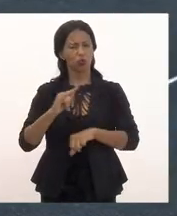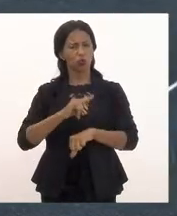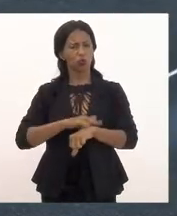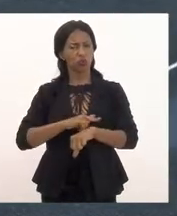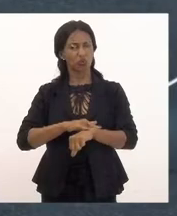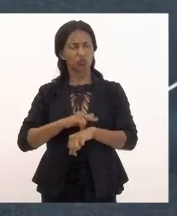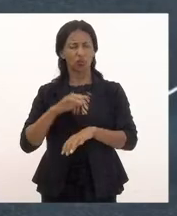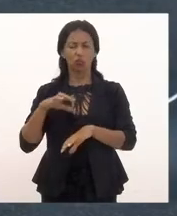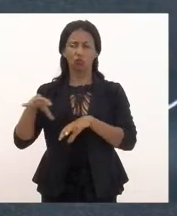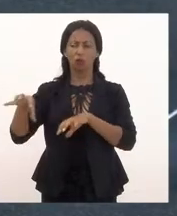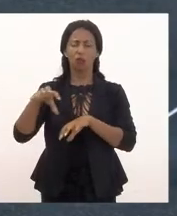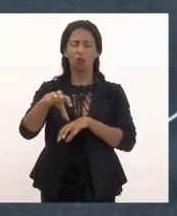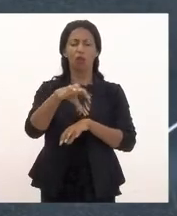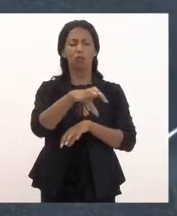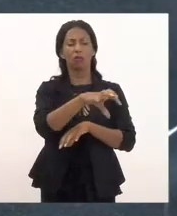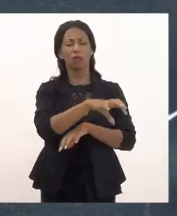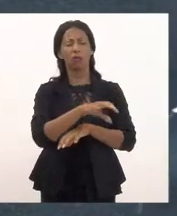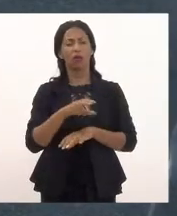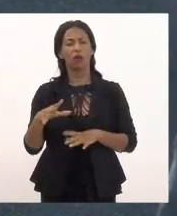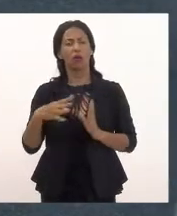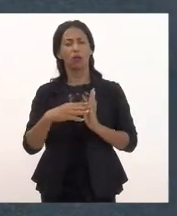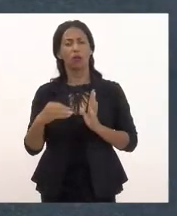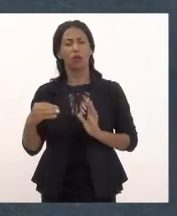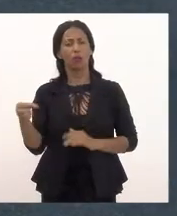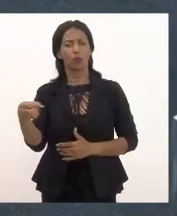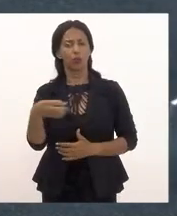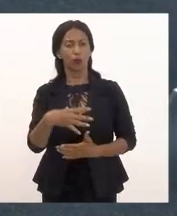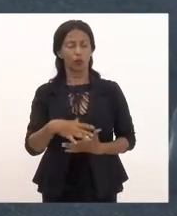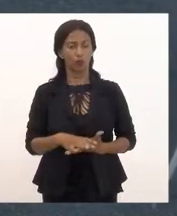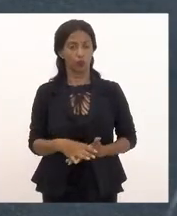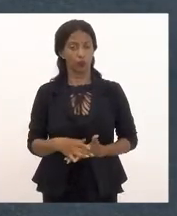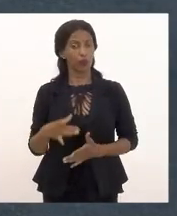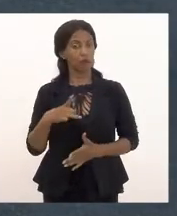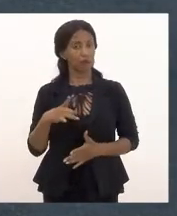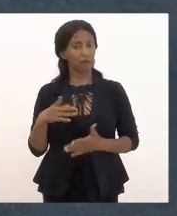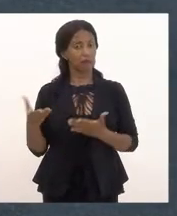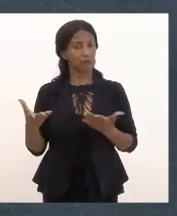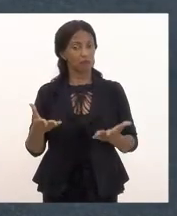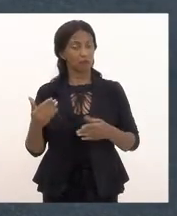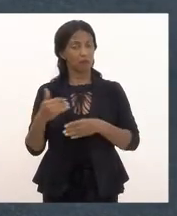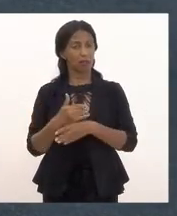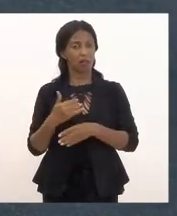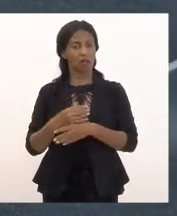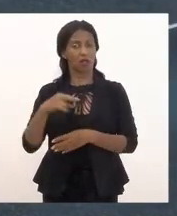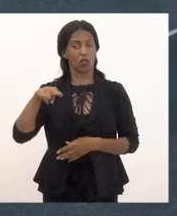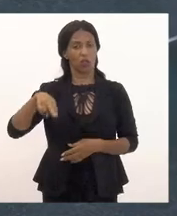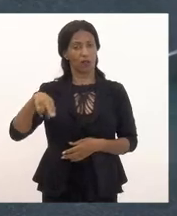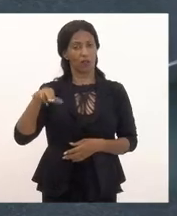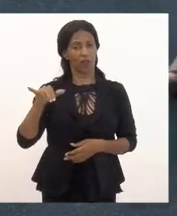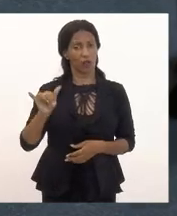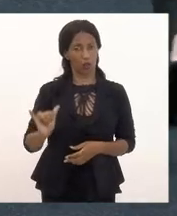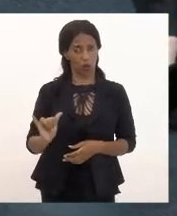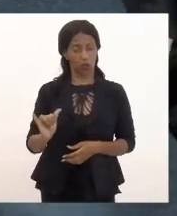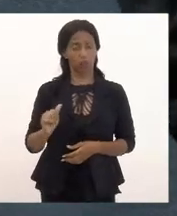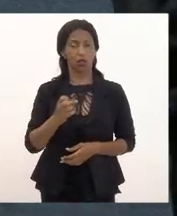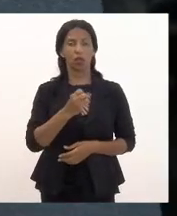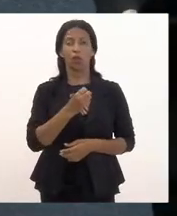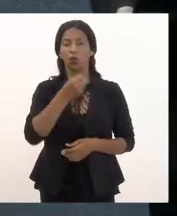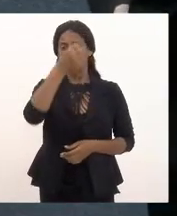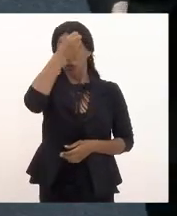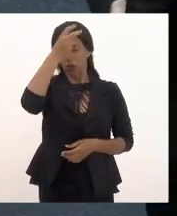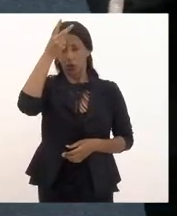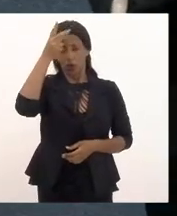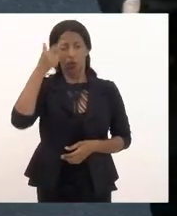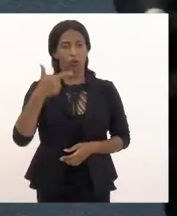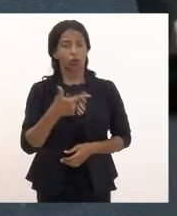banheiros seriam nesse modelo. E temos ainda, na cidade de Nova York, o prefeito,